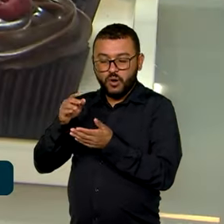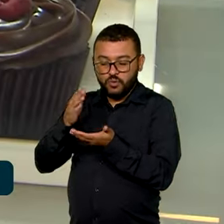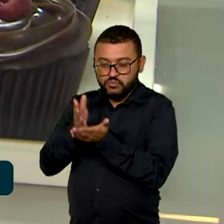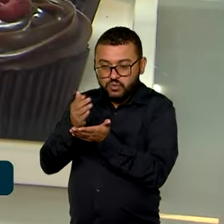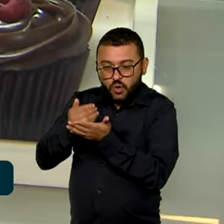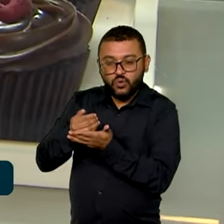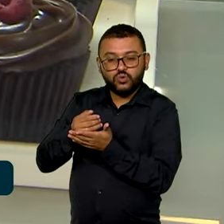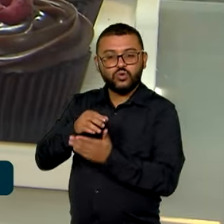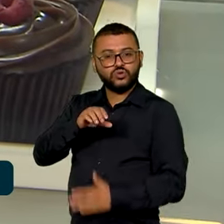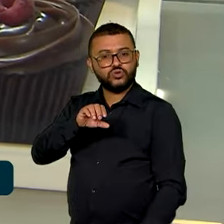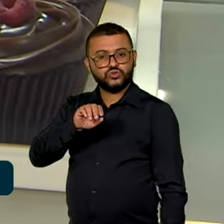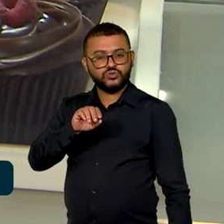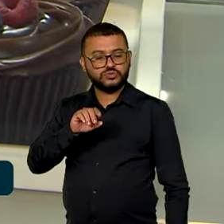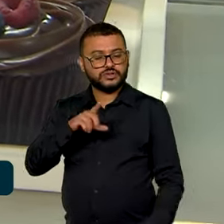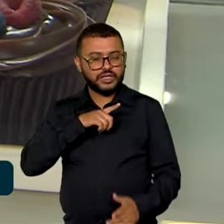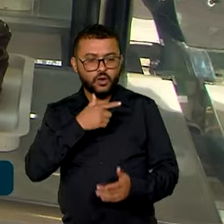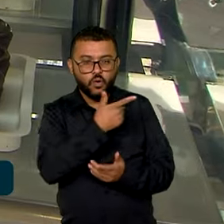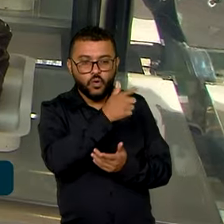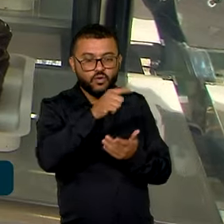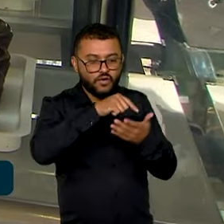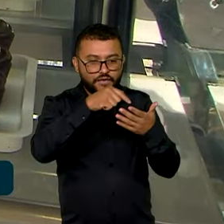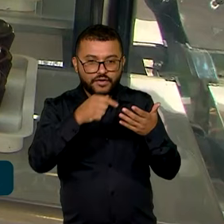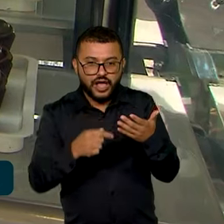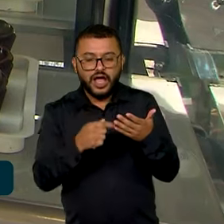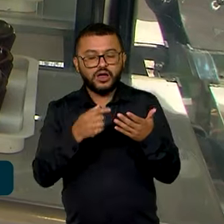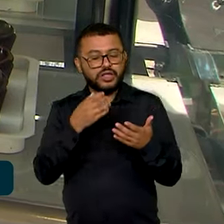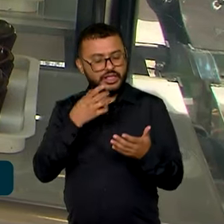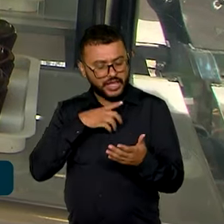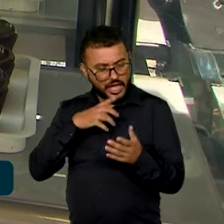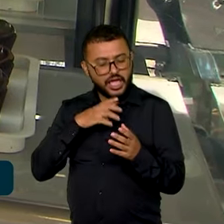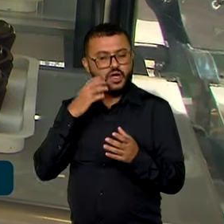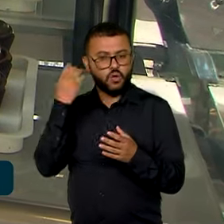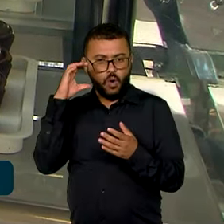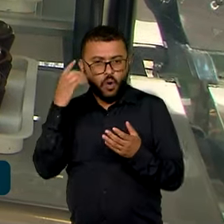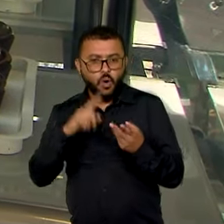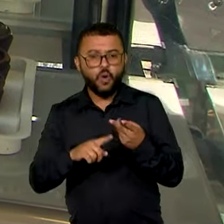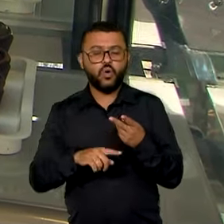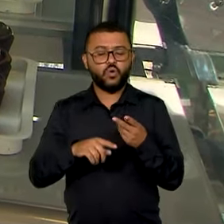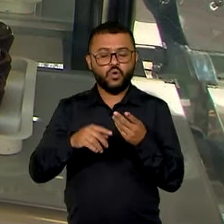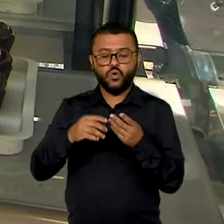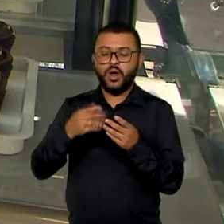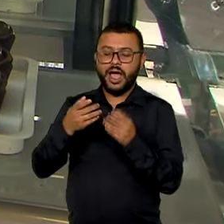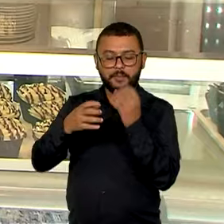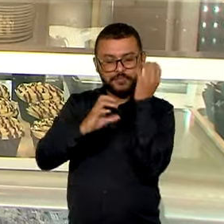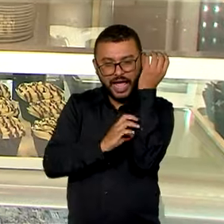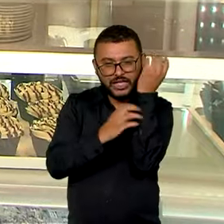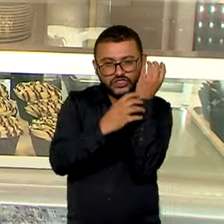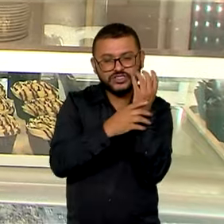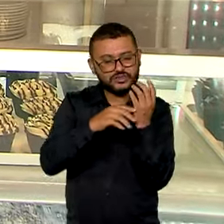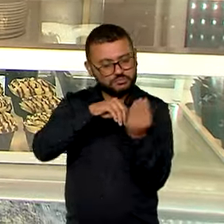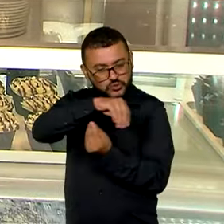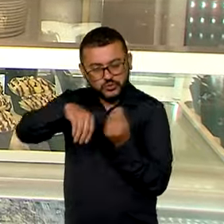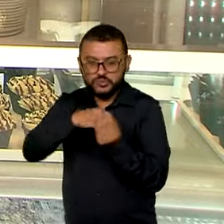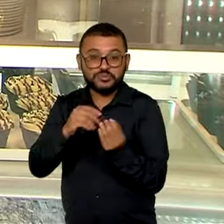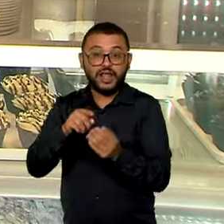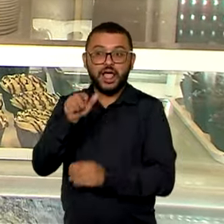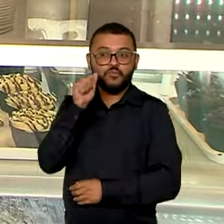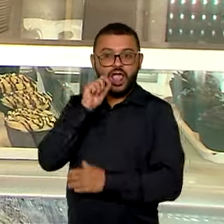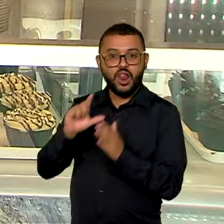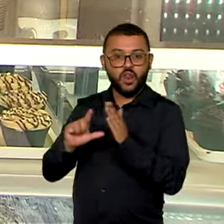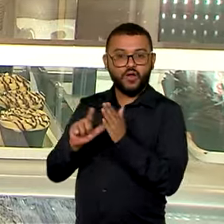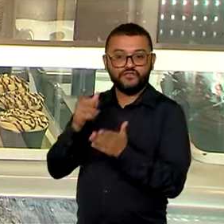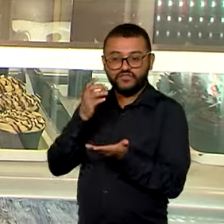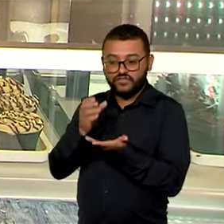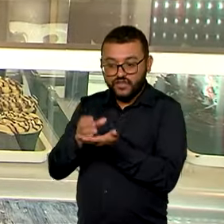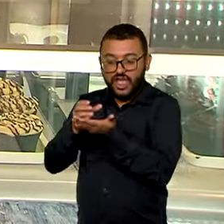casa. Tem também de brigadeiro belga, coco com abacaxi, red velvet, bem casado. Na loja da Juliana, o